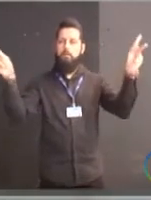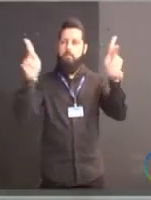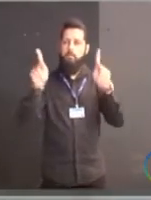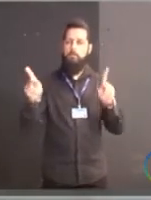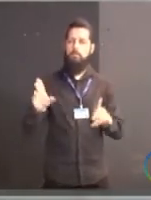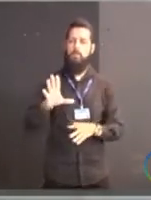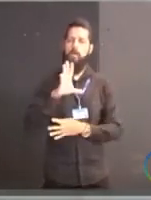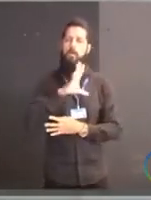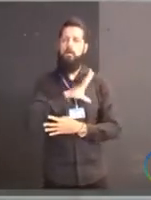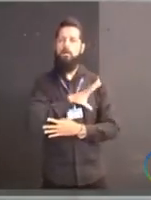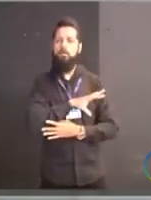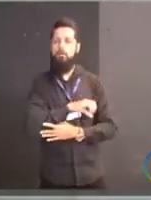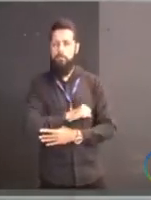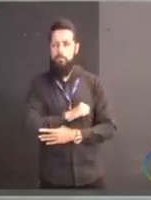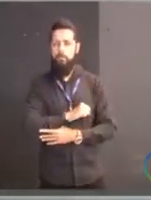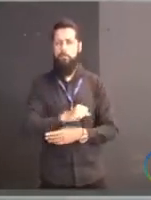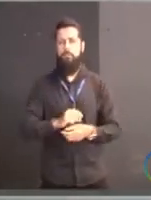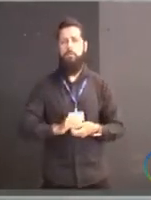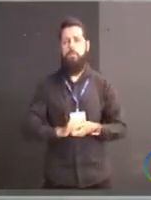amor,